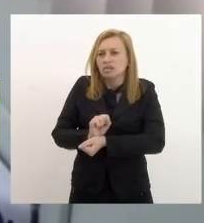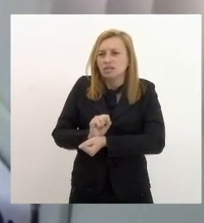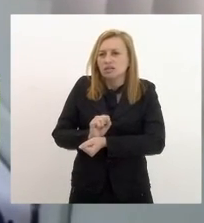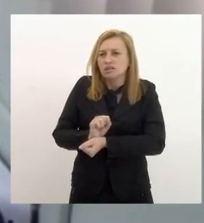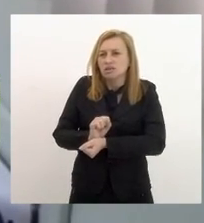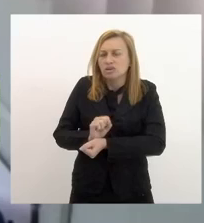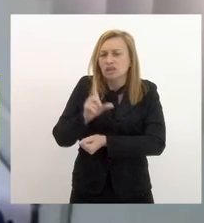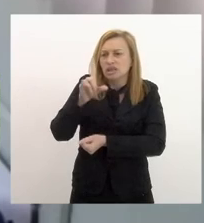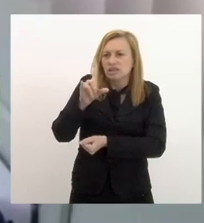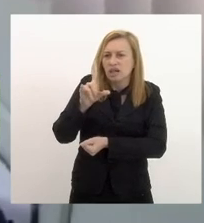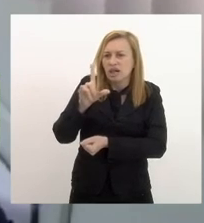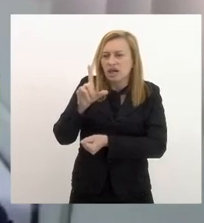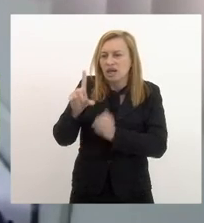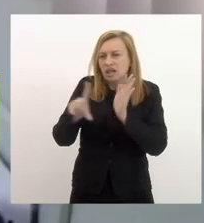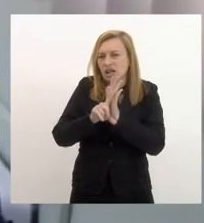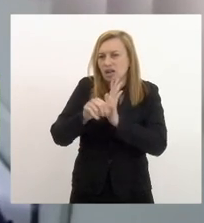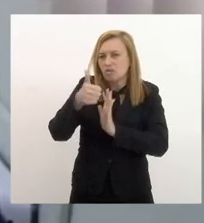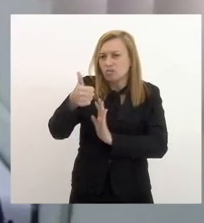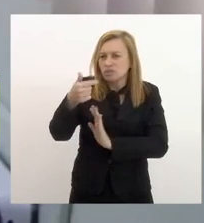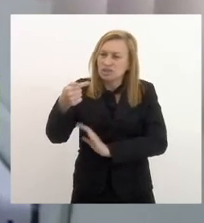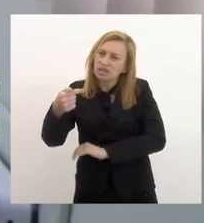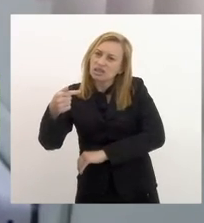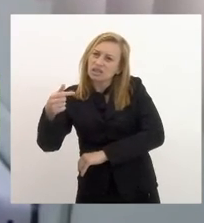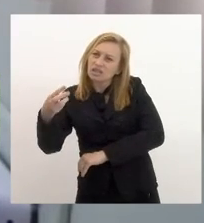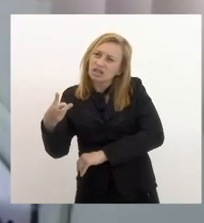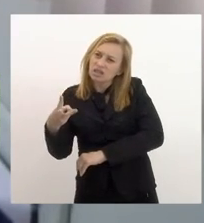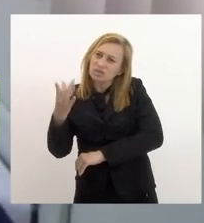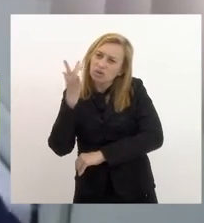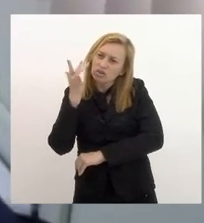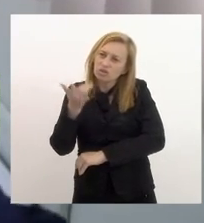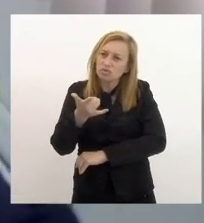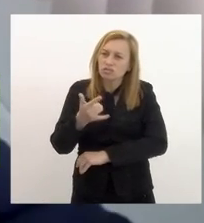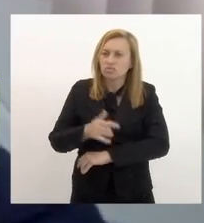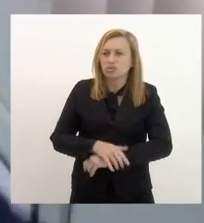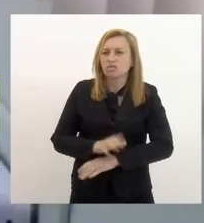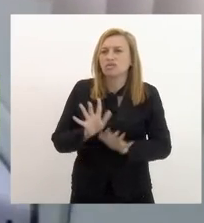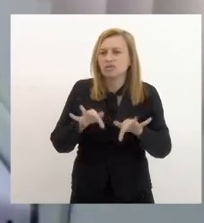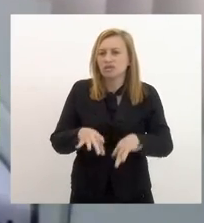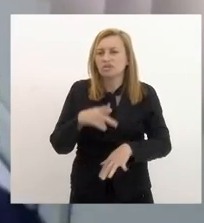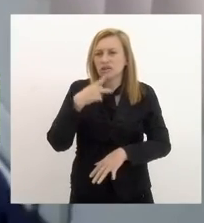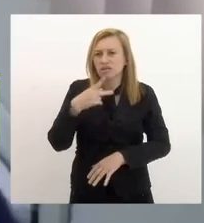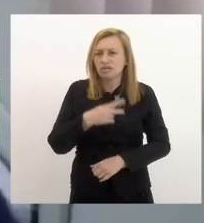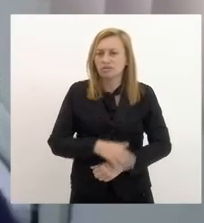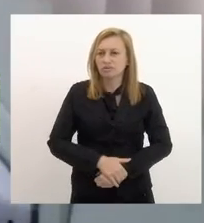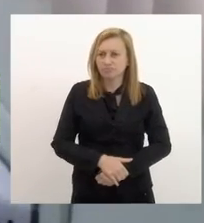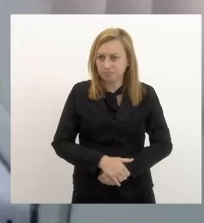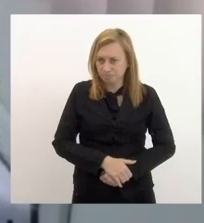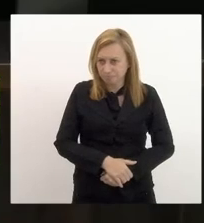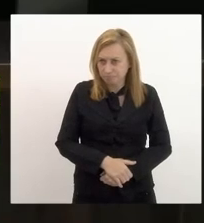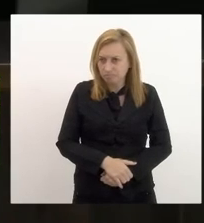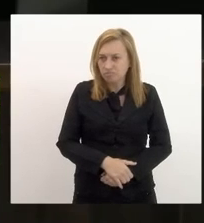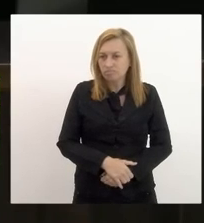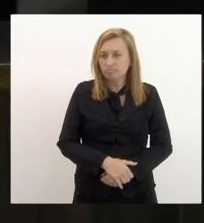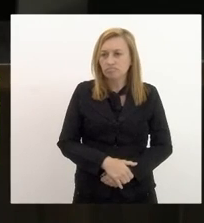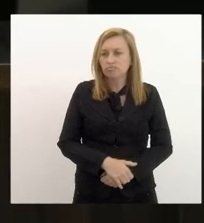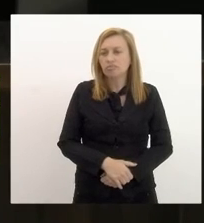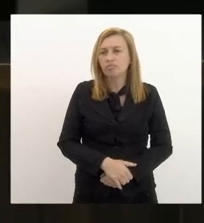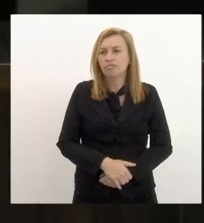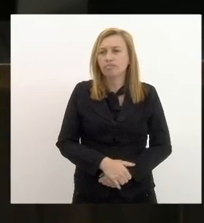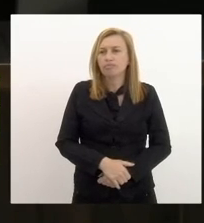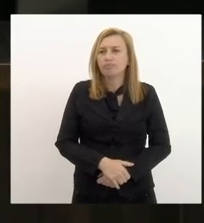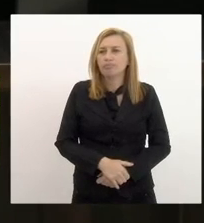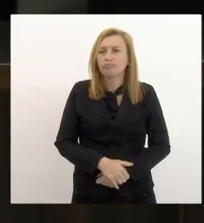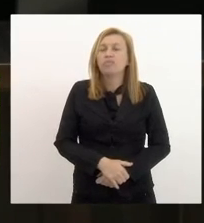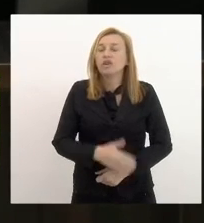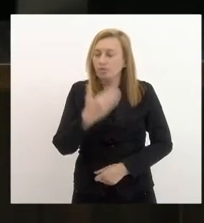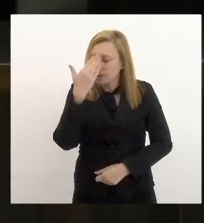lei complementar 1739 w e isso é Ana Paula E aí